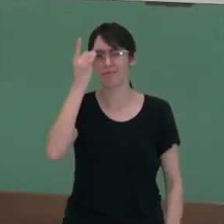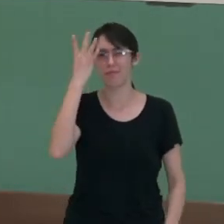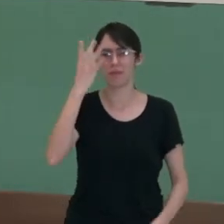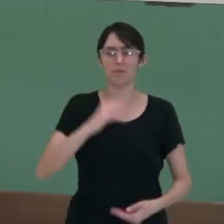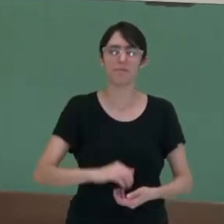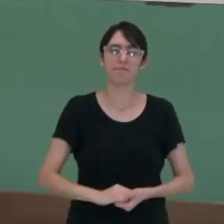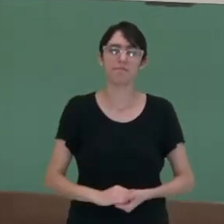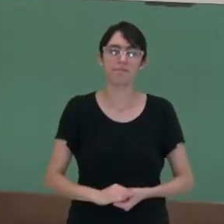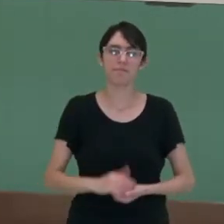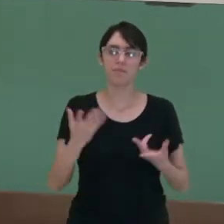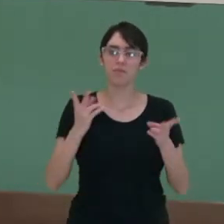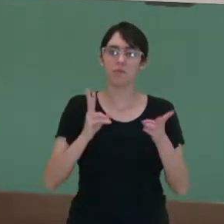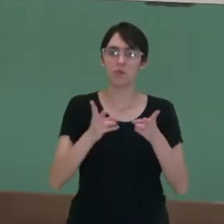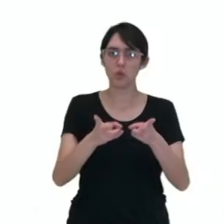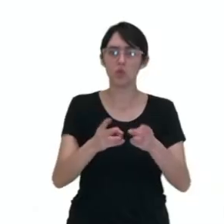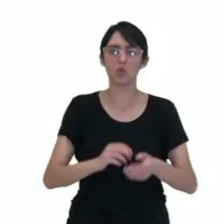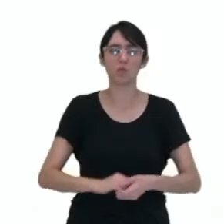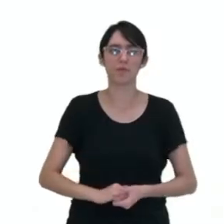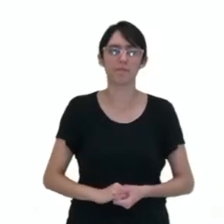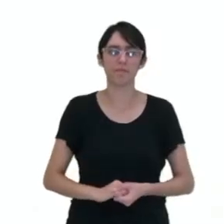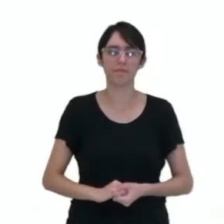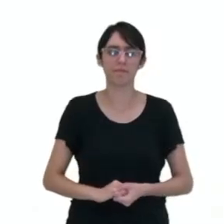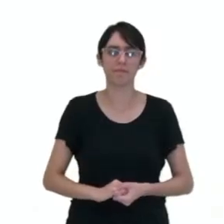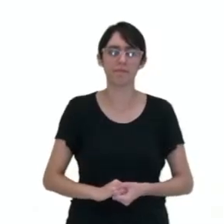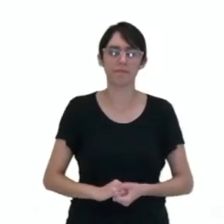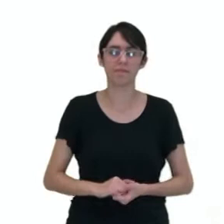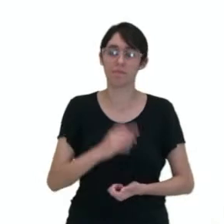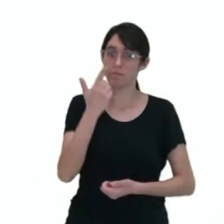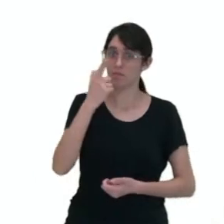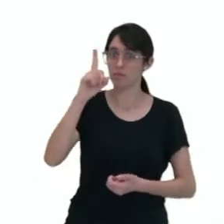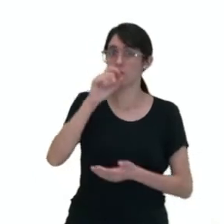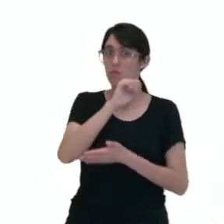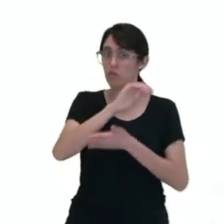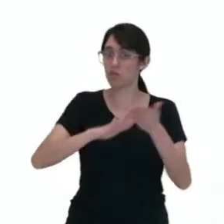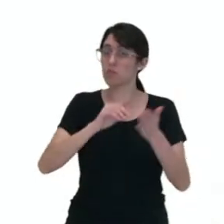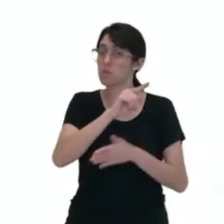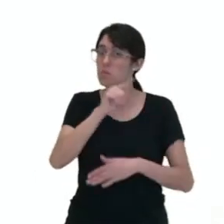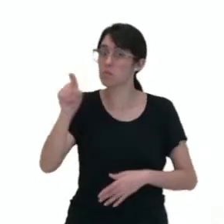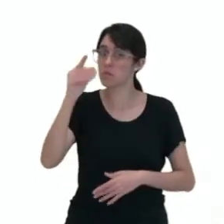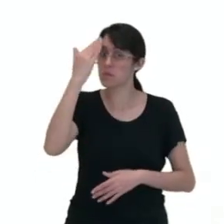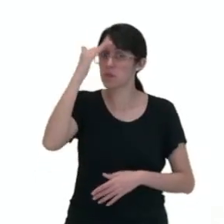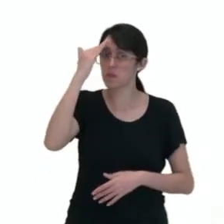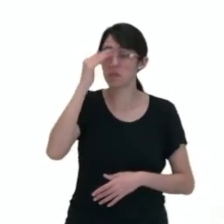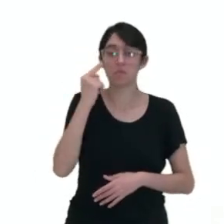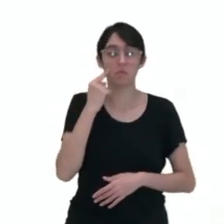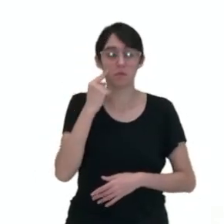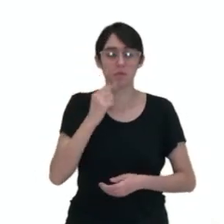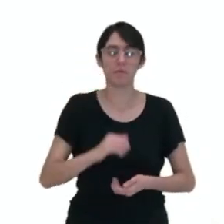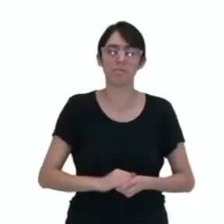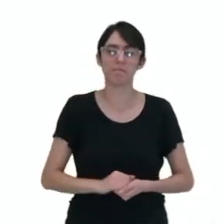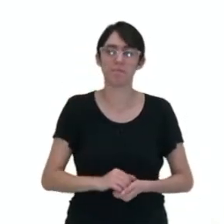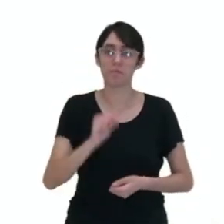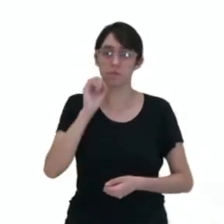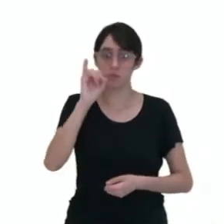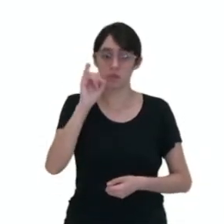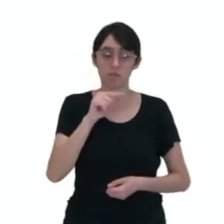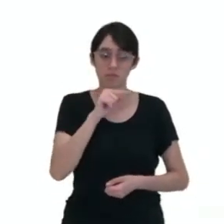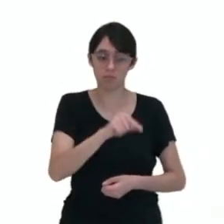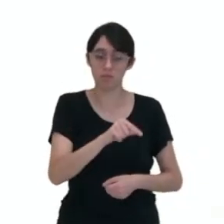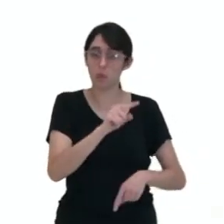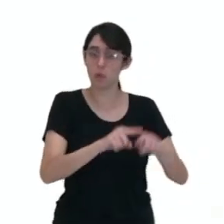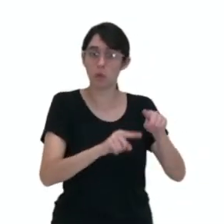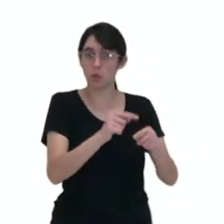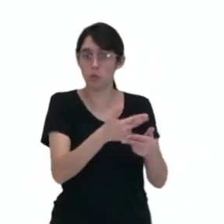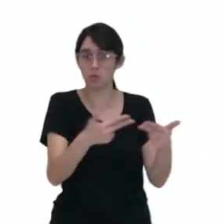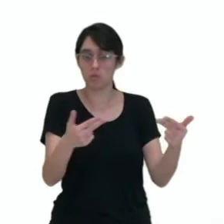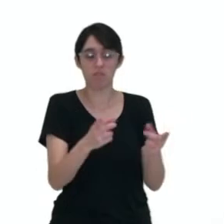lá, continuamos. Um novo exercício para ver se vocês entenderam mesmo. Se o preço de vendas